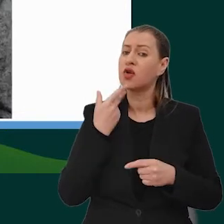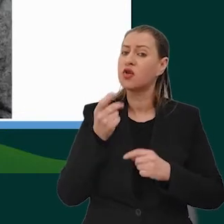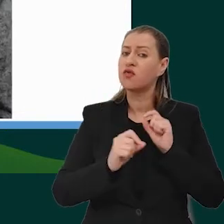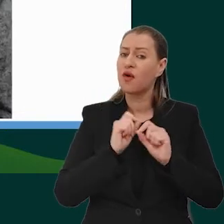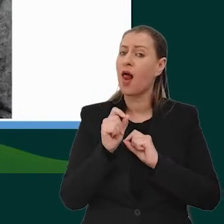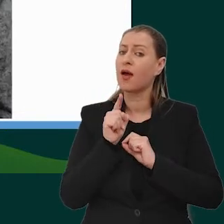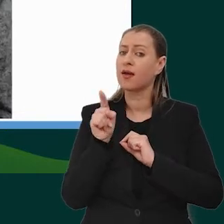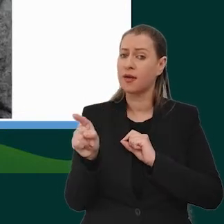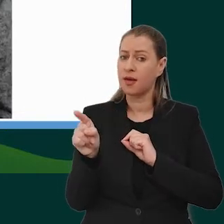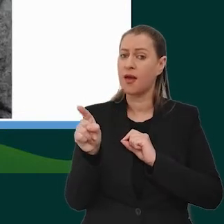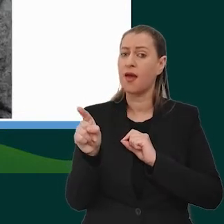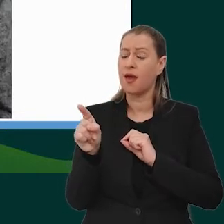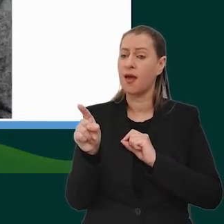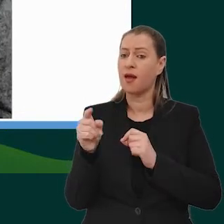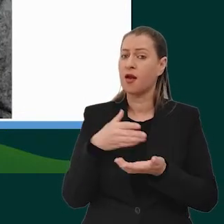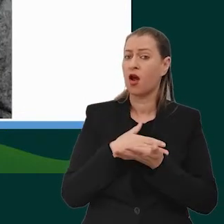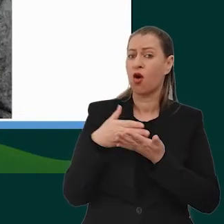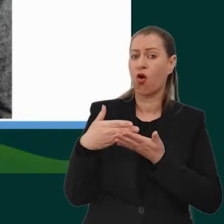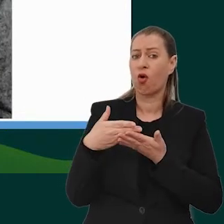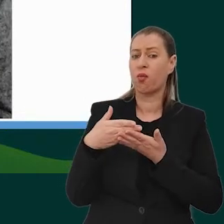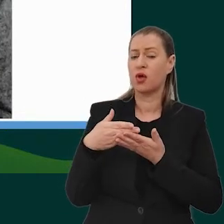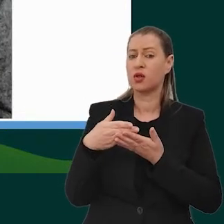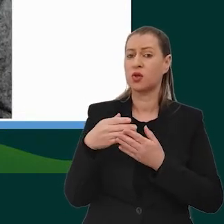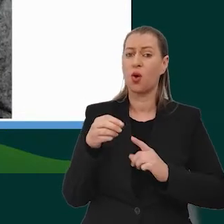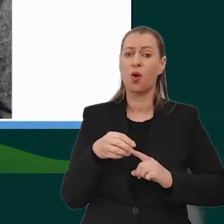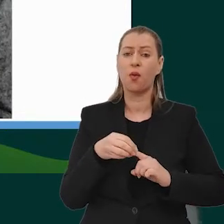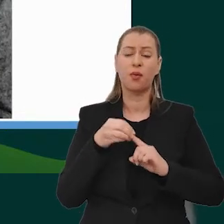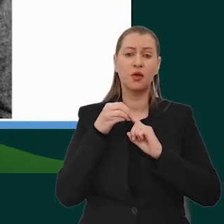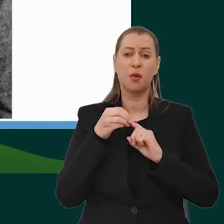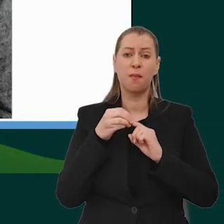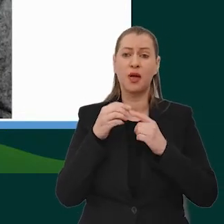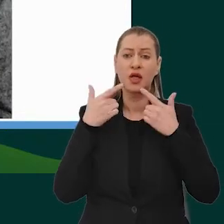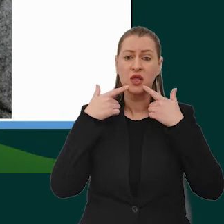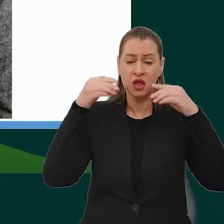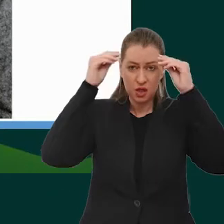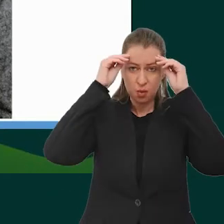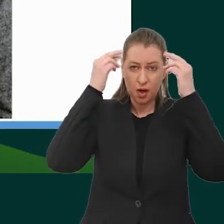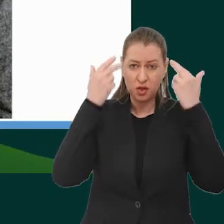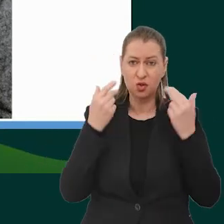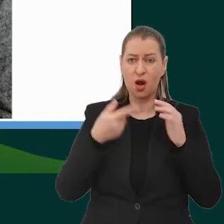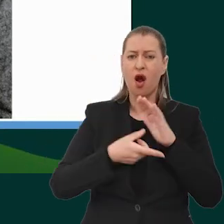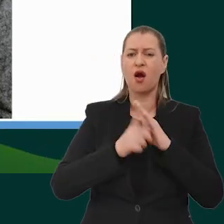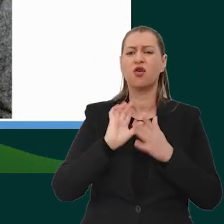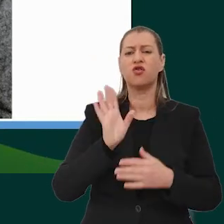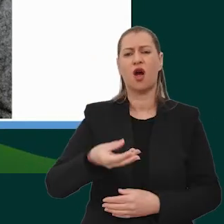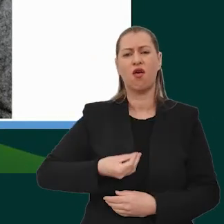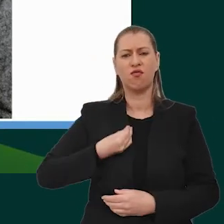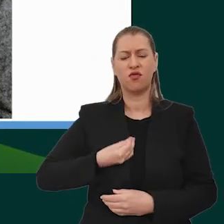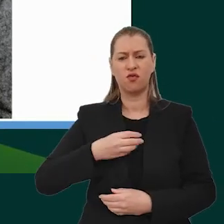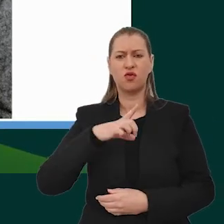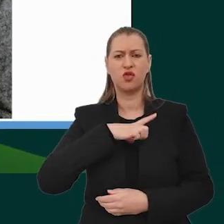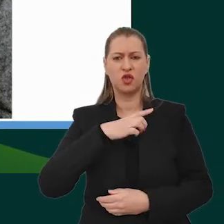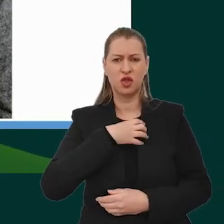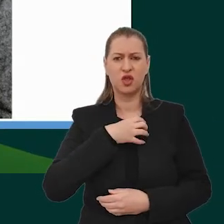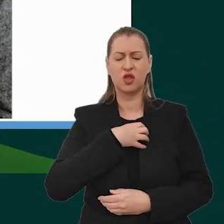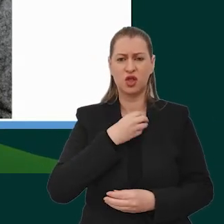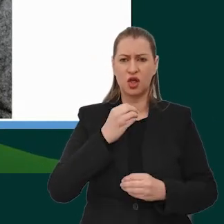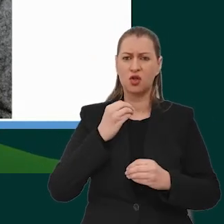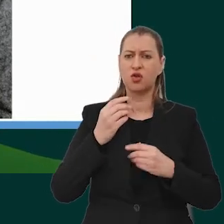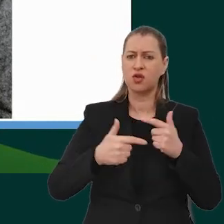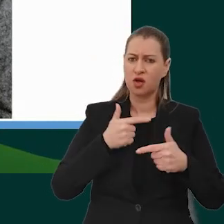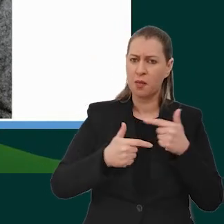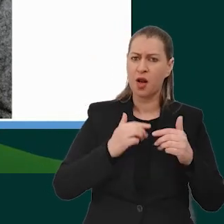que ele é o precursor do processamento de linguagem natural? Antes já existiam algumas formas de tu trabalhar com processamento de